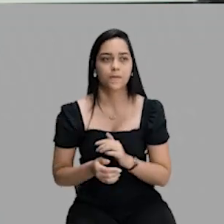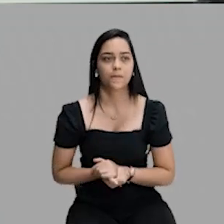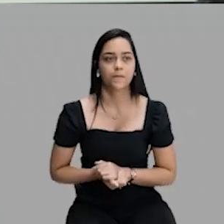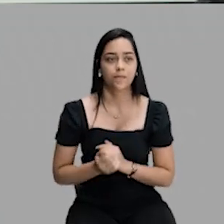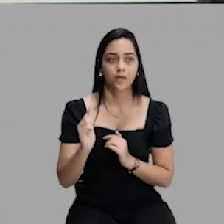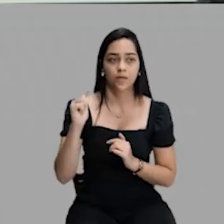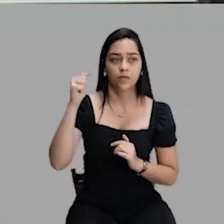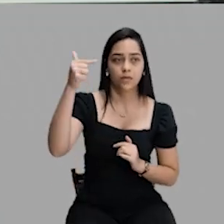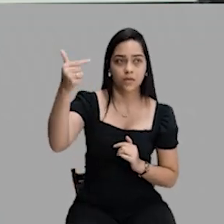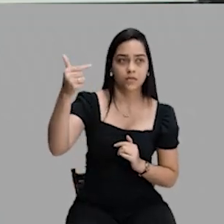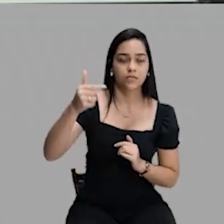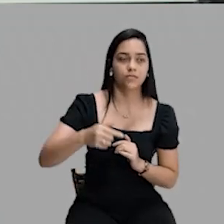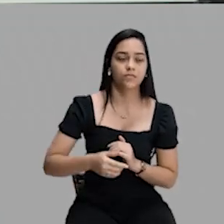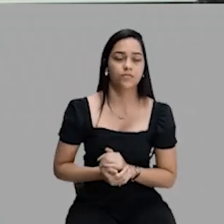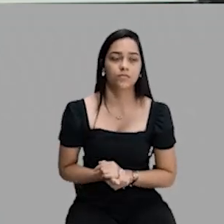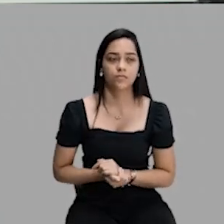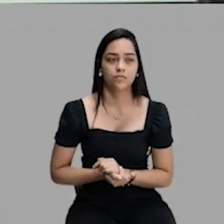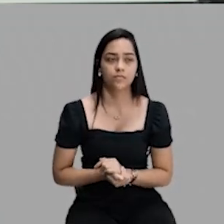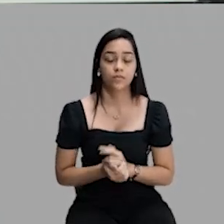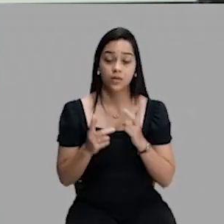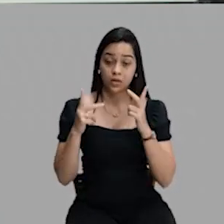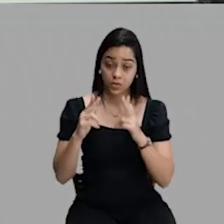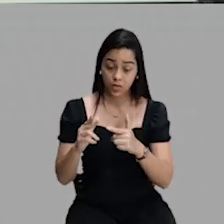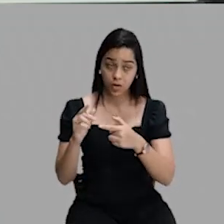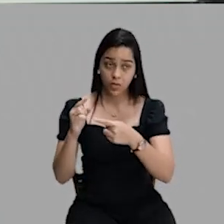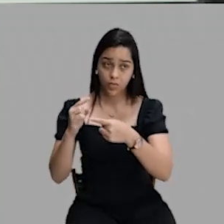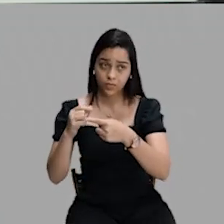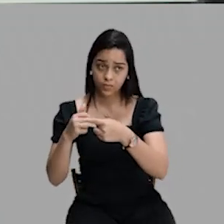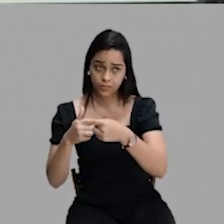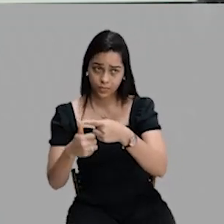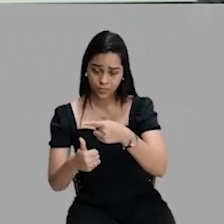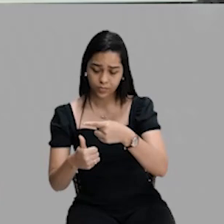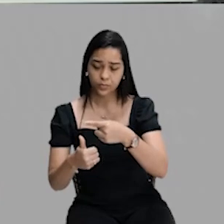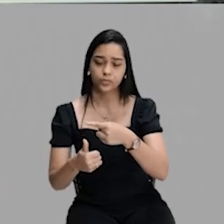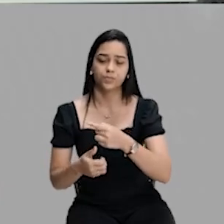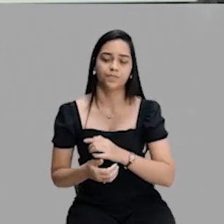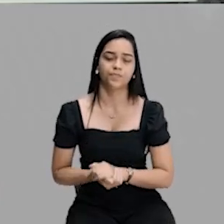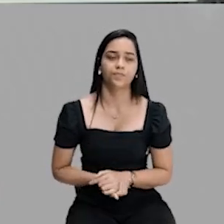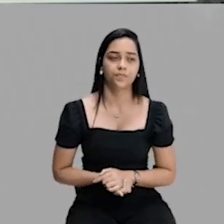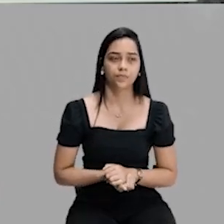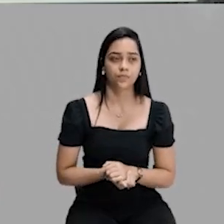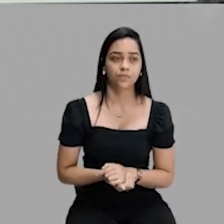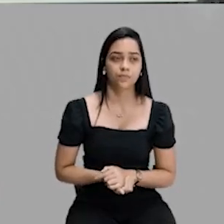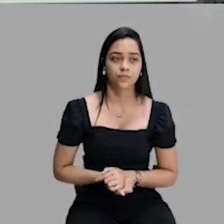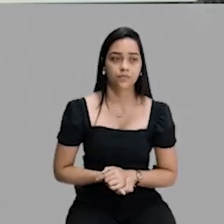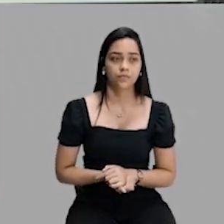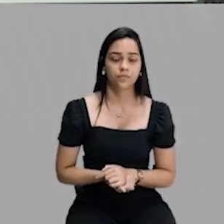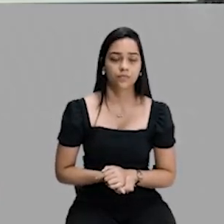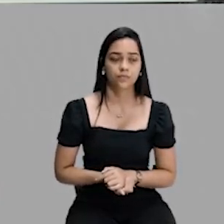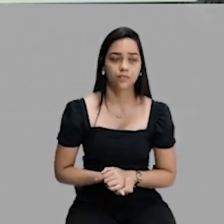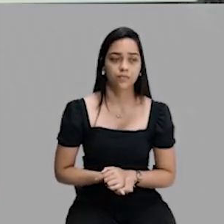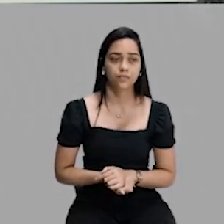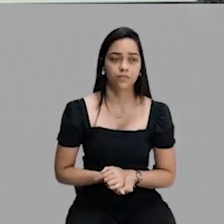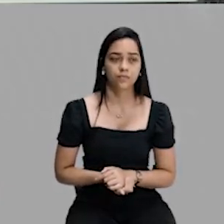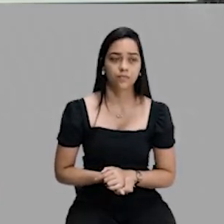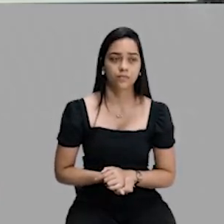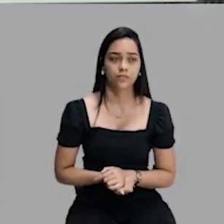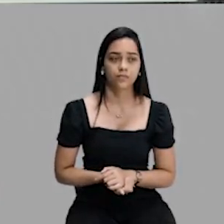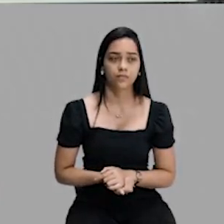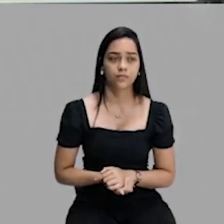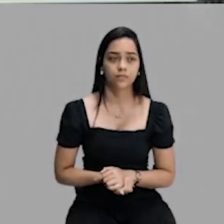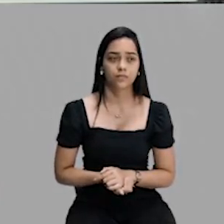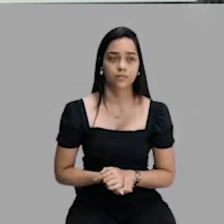ao quadrado. Isso aqui igual a 1. Certo? Desculpa.